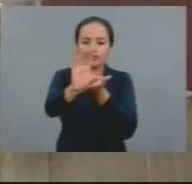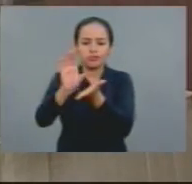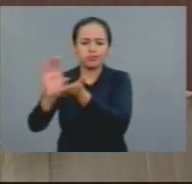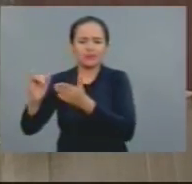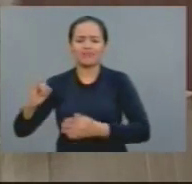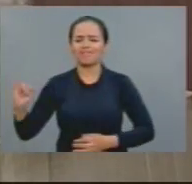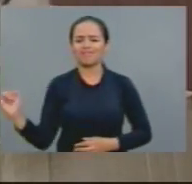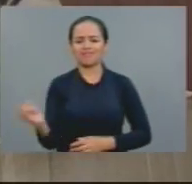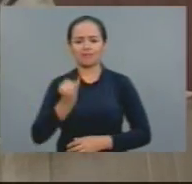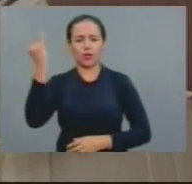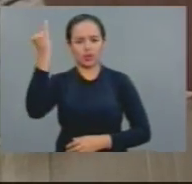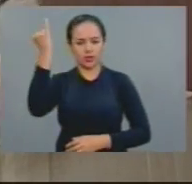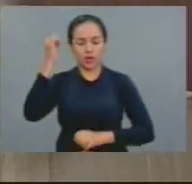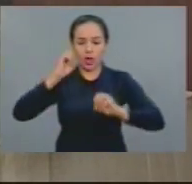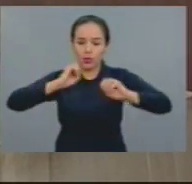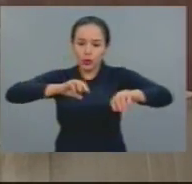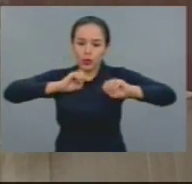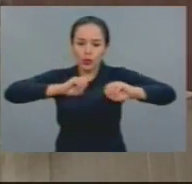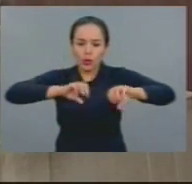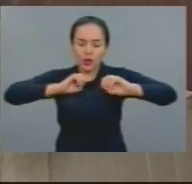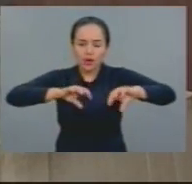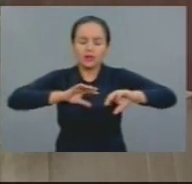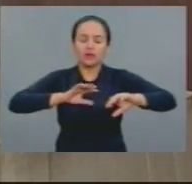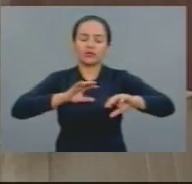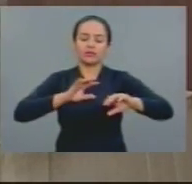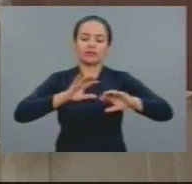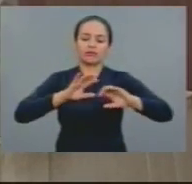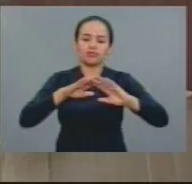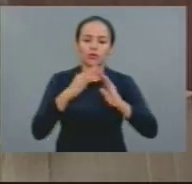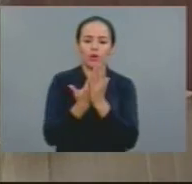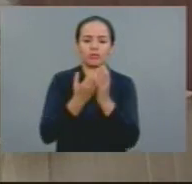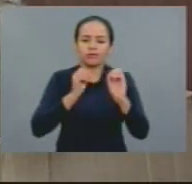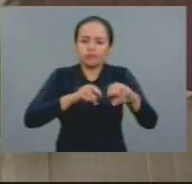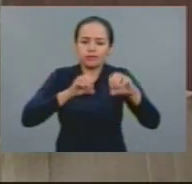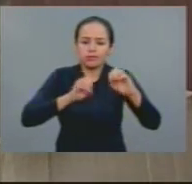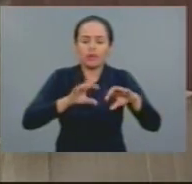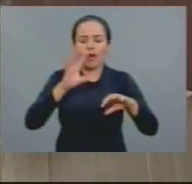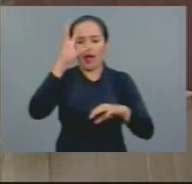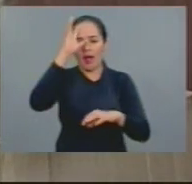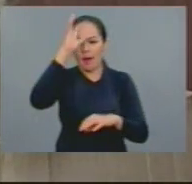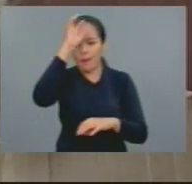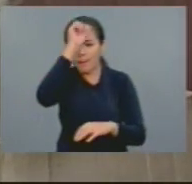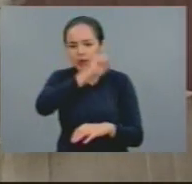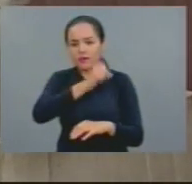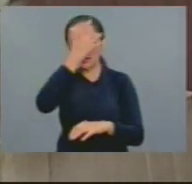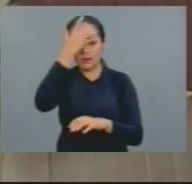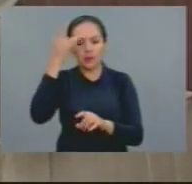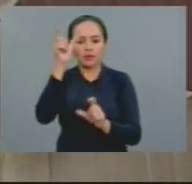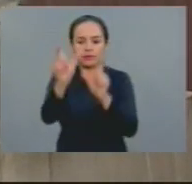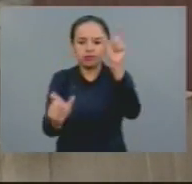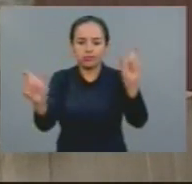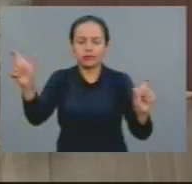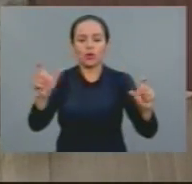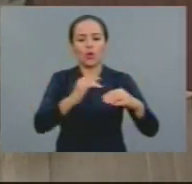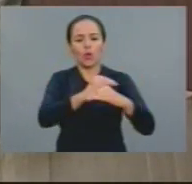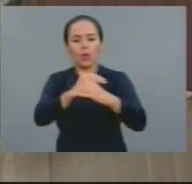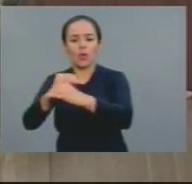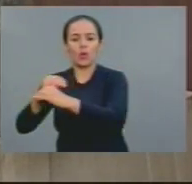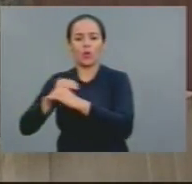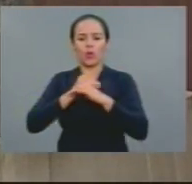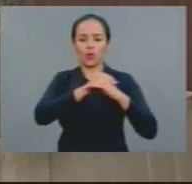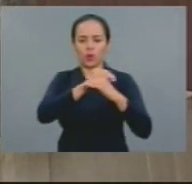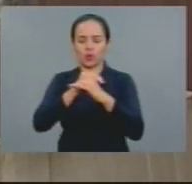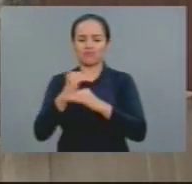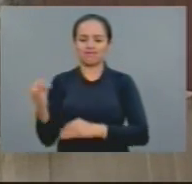imprescindível para o combate à desigualdade da riqueza, do saber e